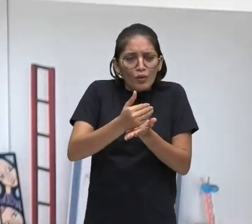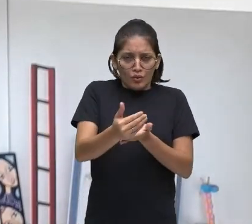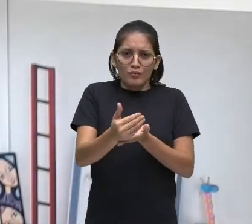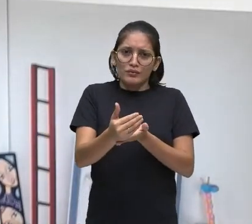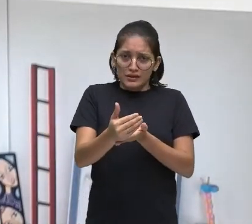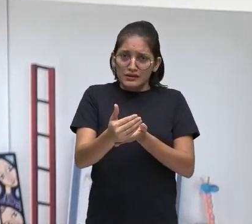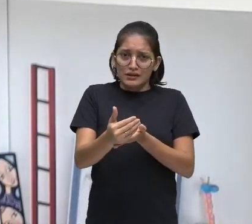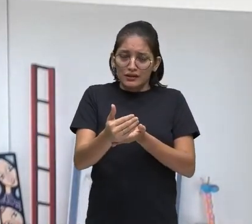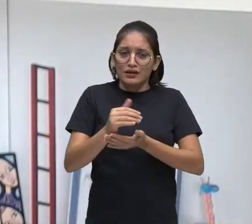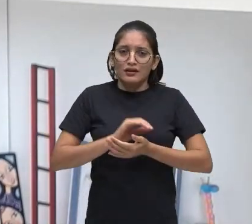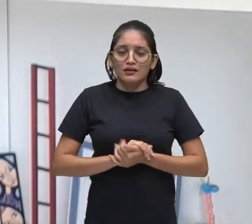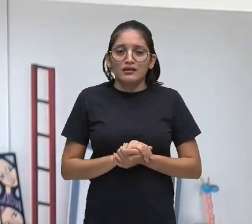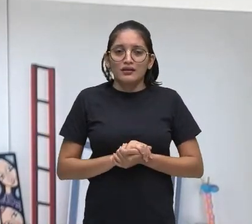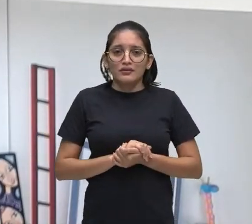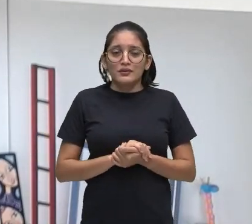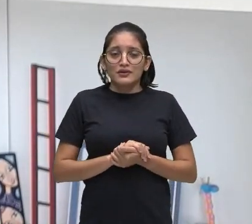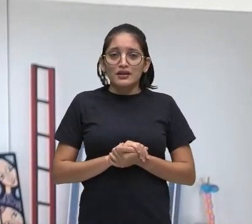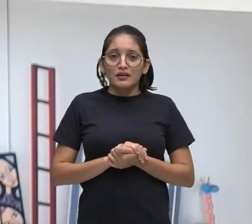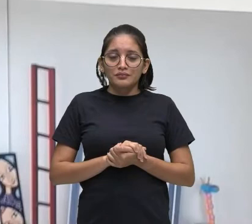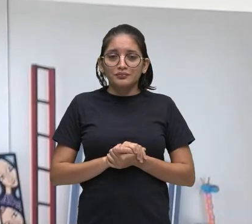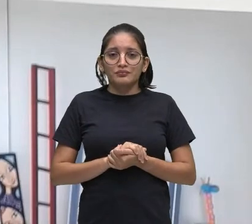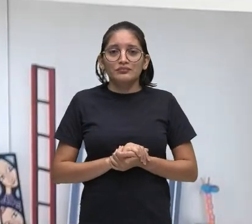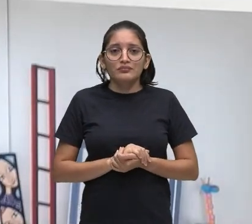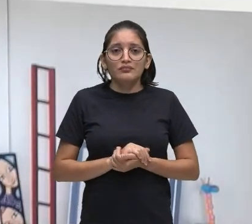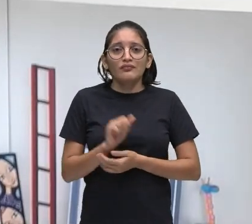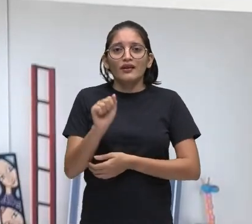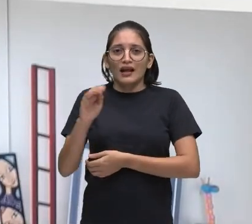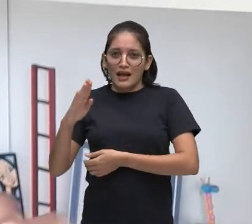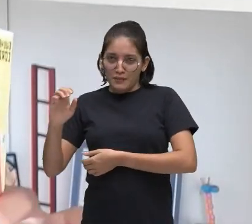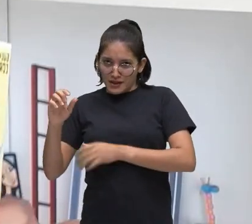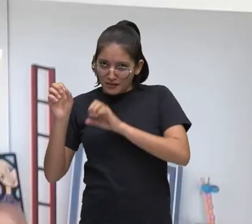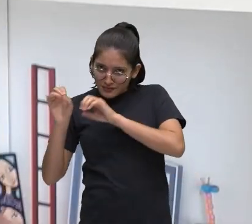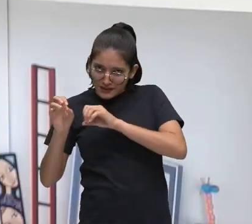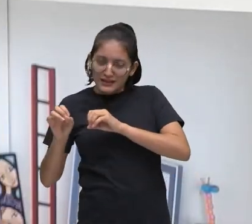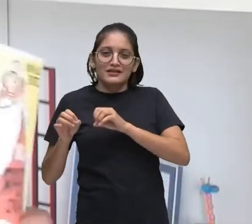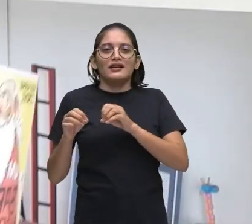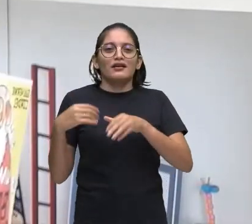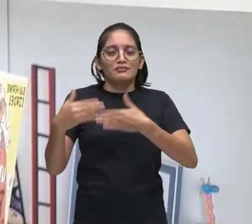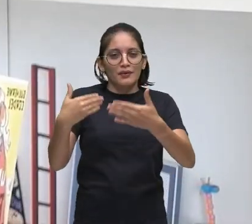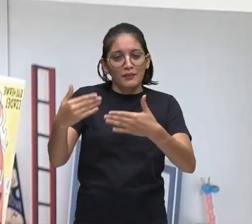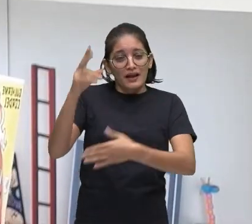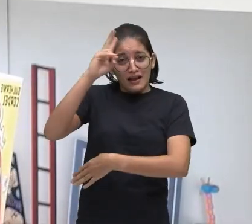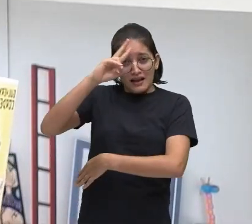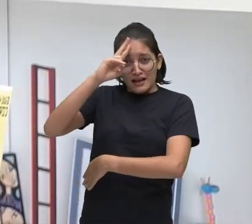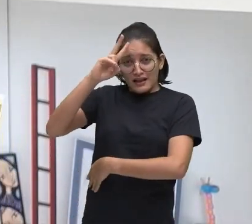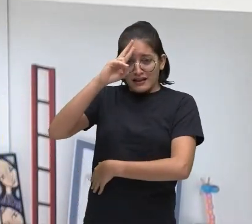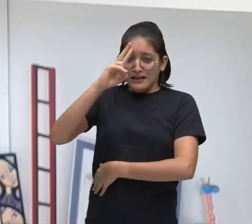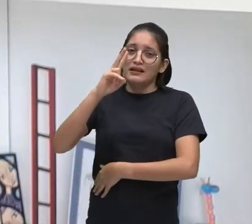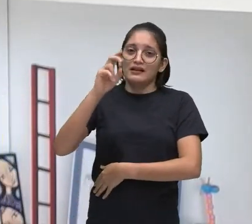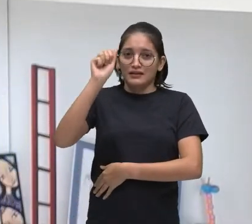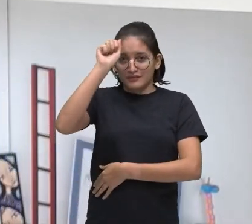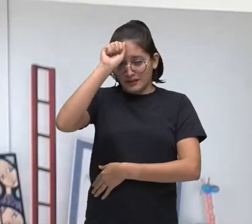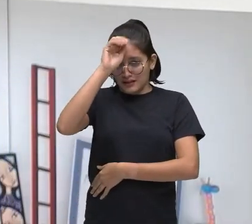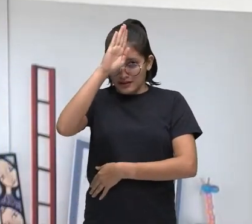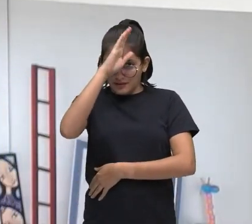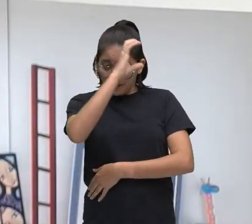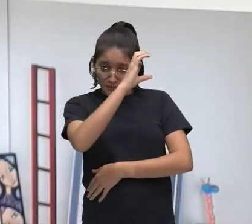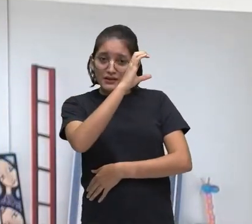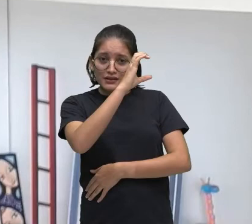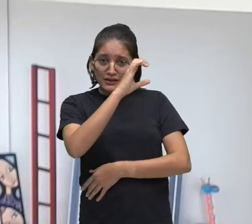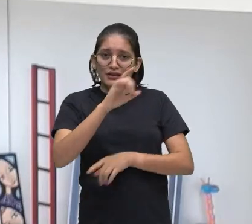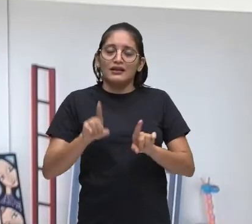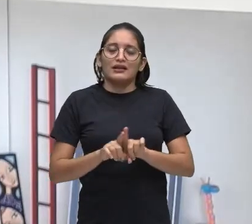no alfabetizar, a base da caminhada, referência mais lembrada pelo ensino inovador, entre os mais